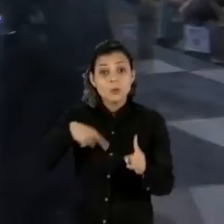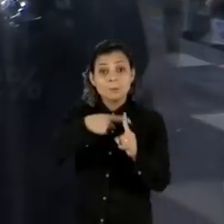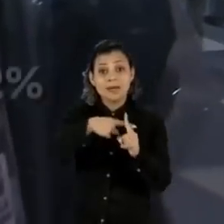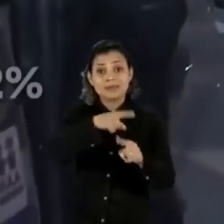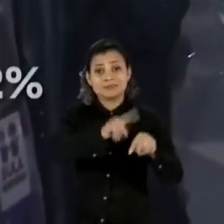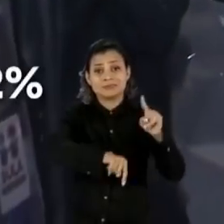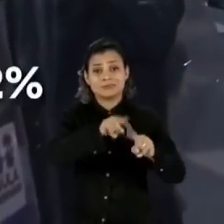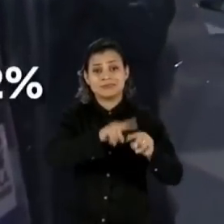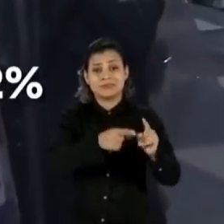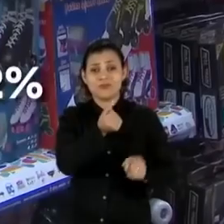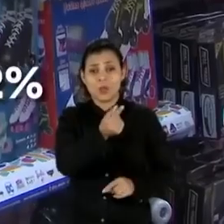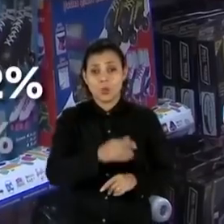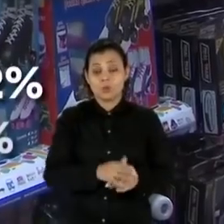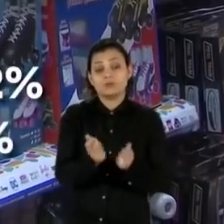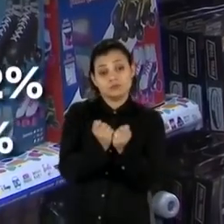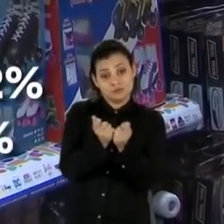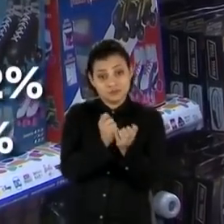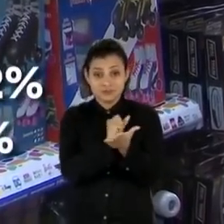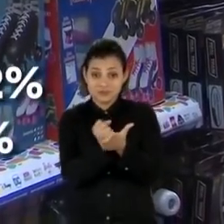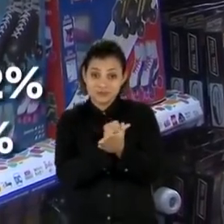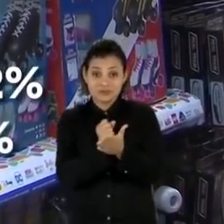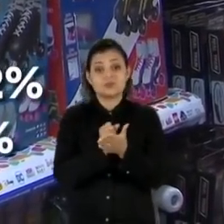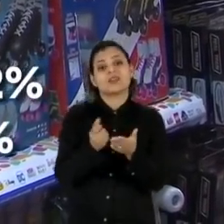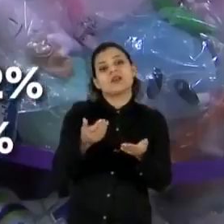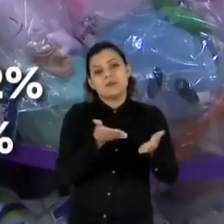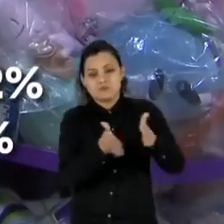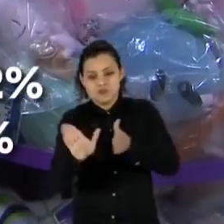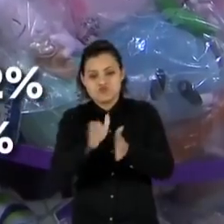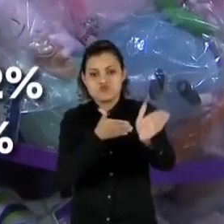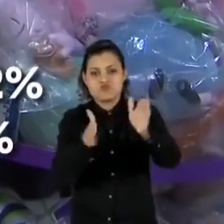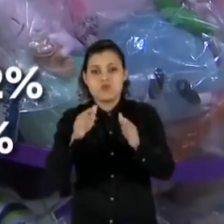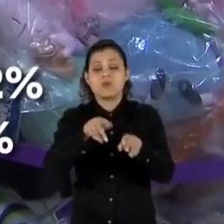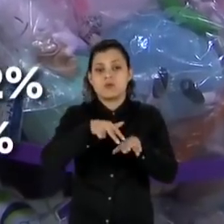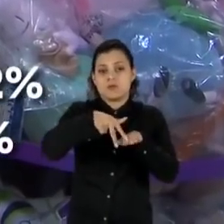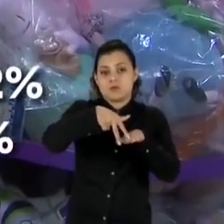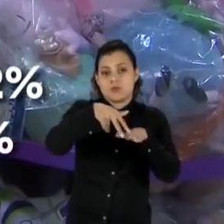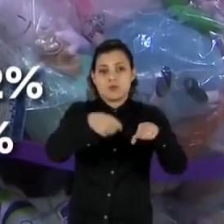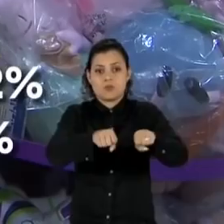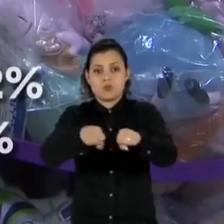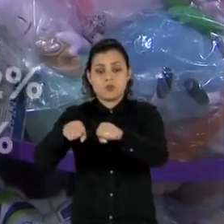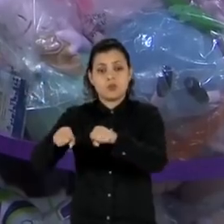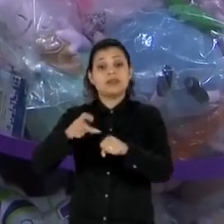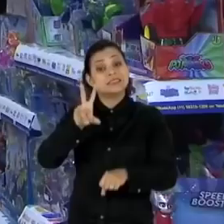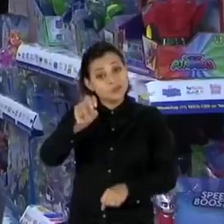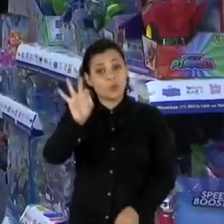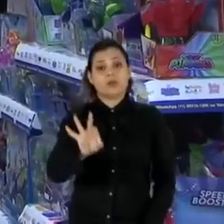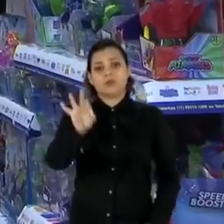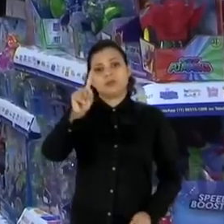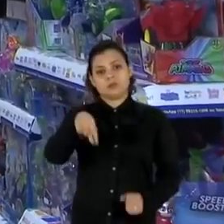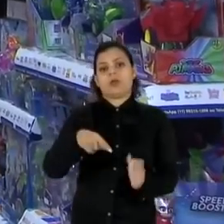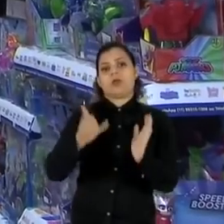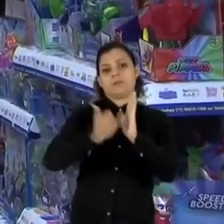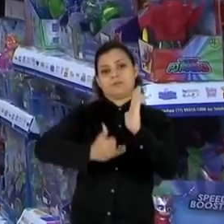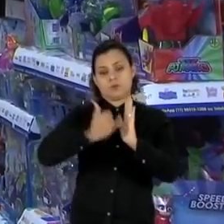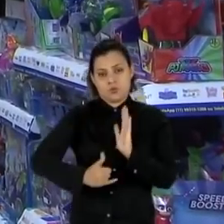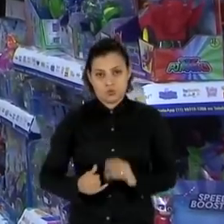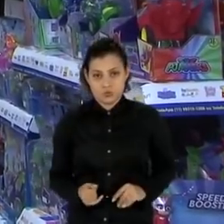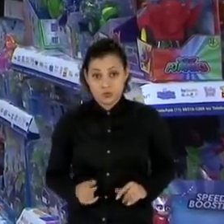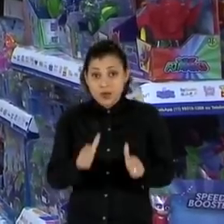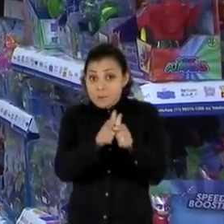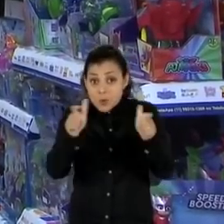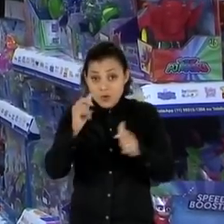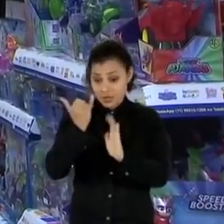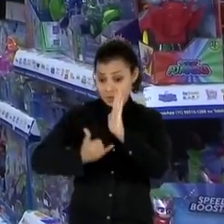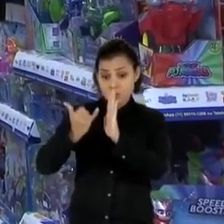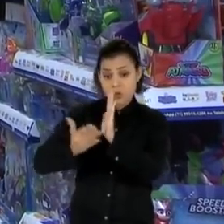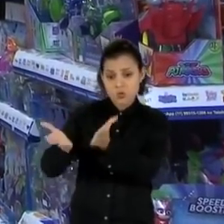em média jogos eletrônicos patins e patinete por exemplo tem mais da metade do valor em impostos a maior parte dos